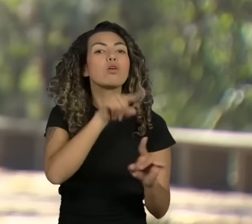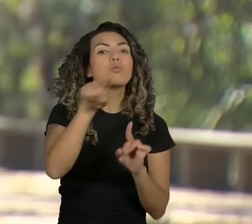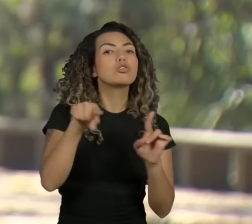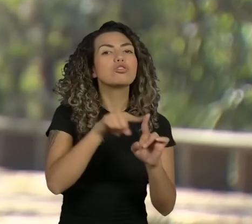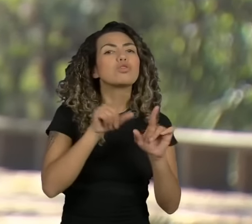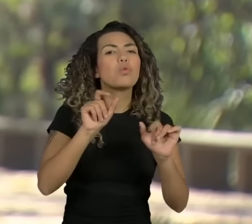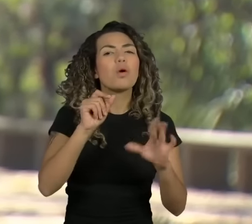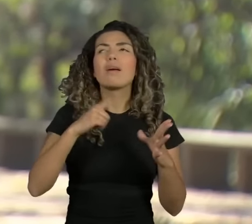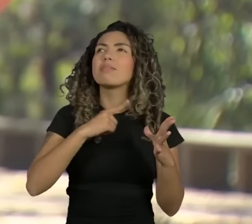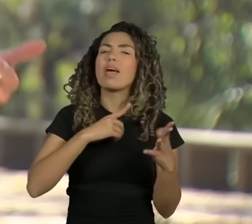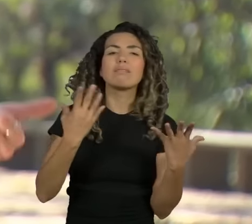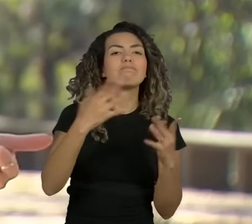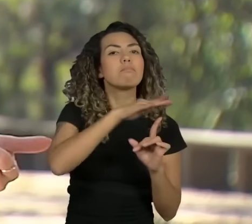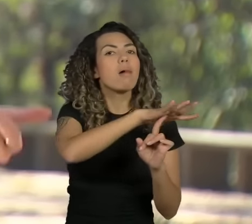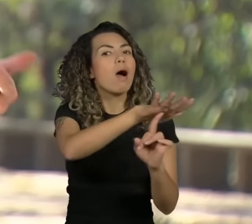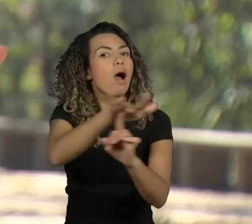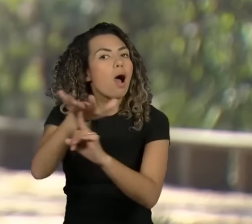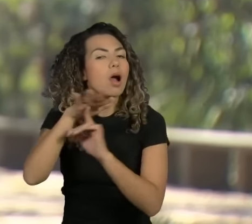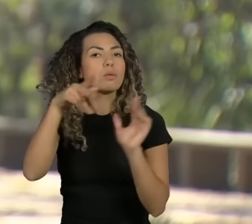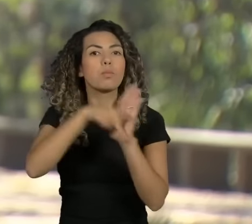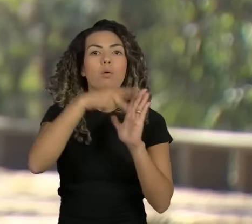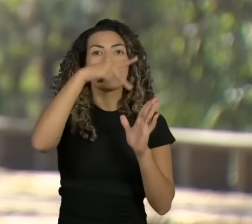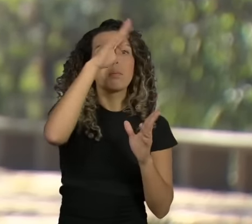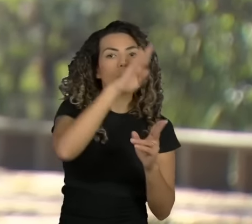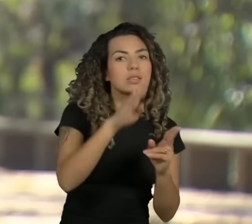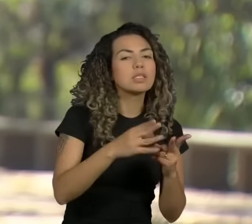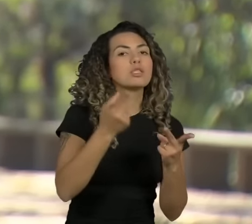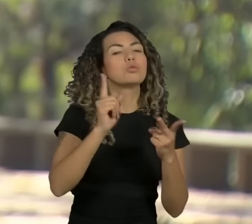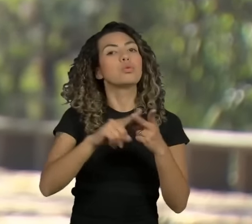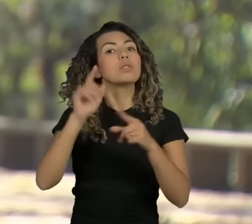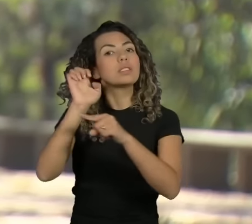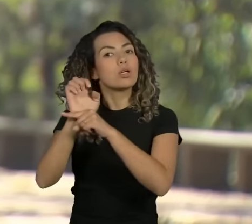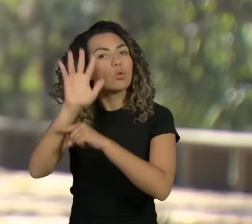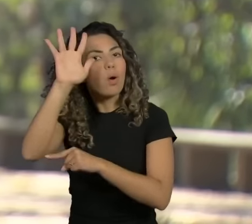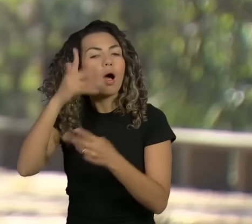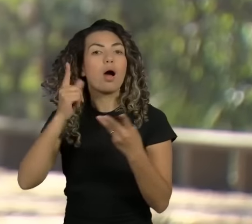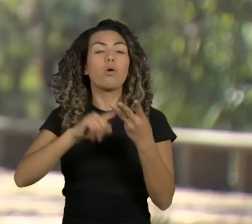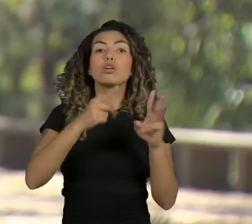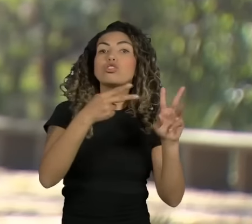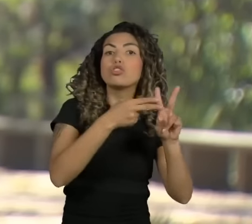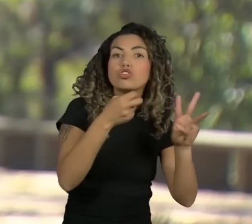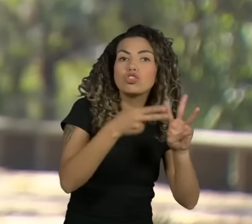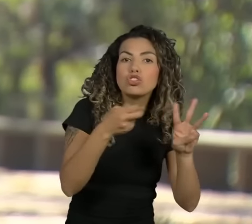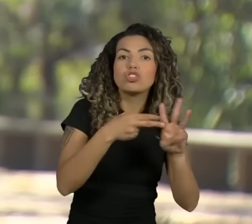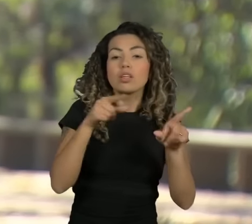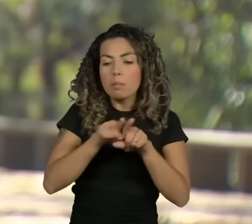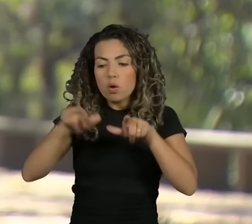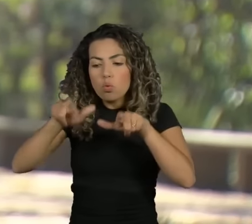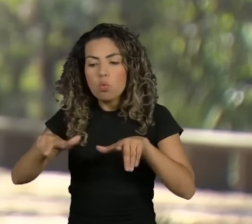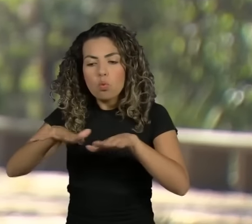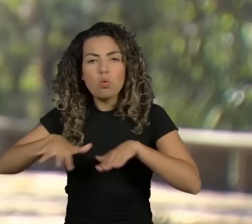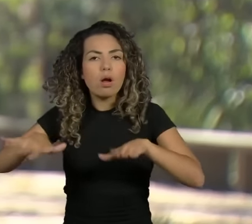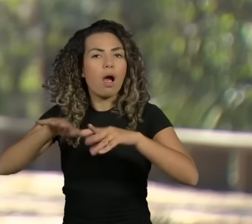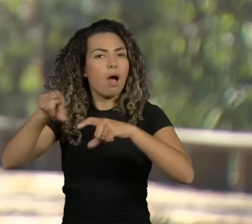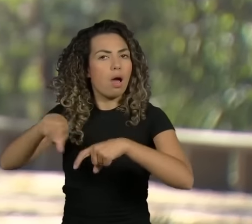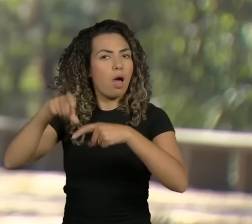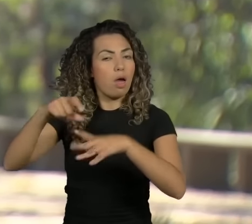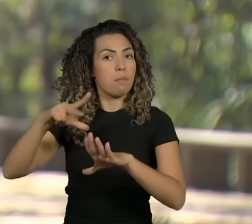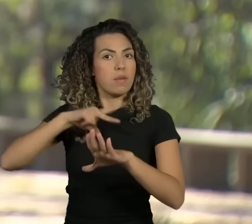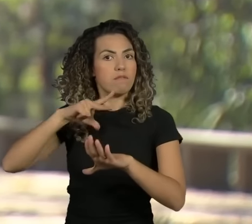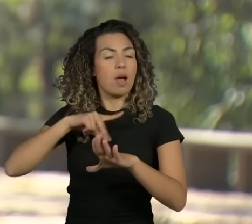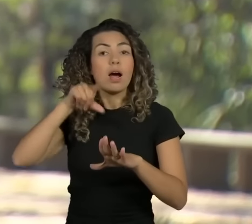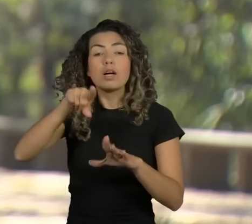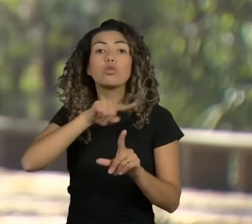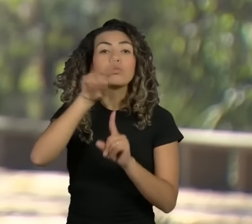de paisagens, parques nacionais, estaduais, terras indígenas, propriedades privadas. Serão mais de 2,5